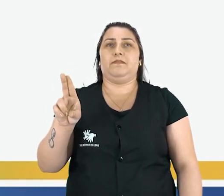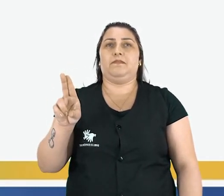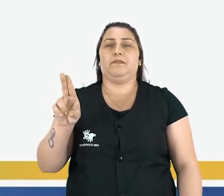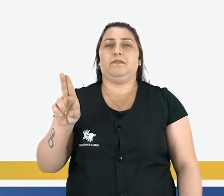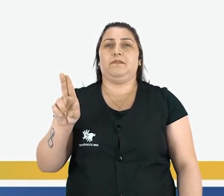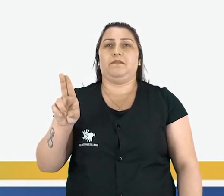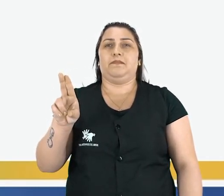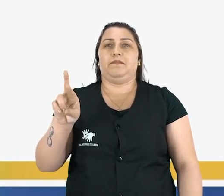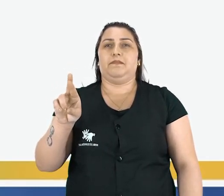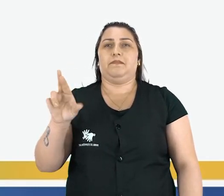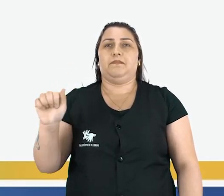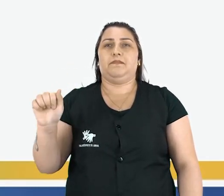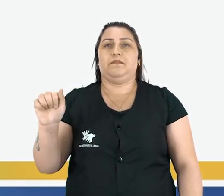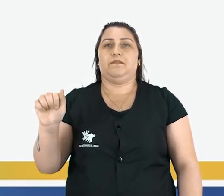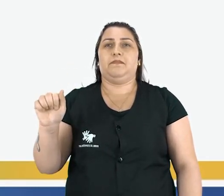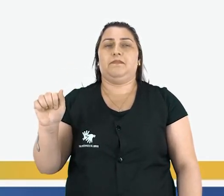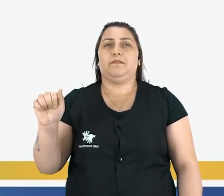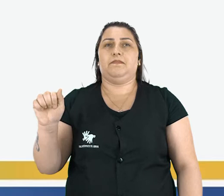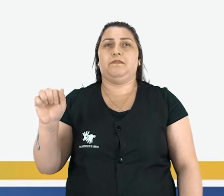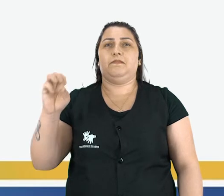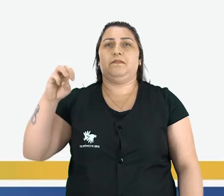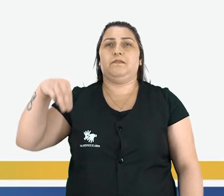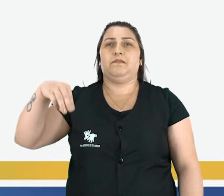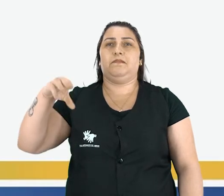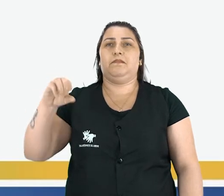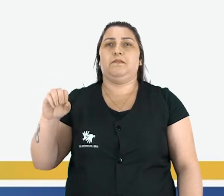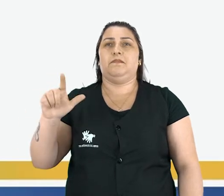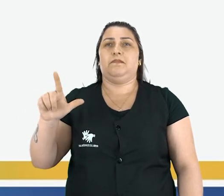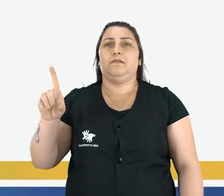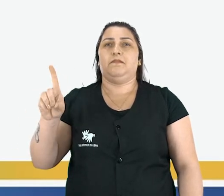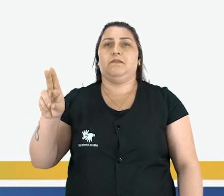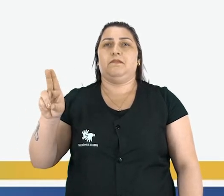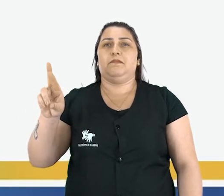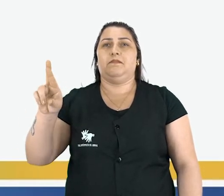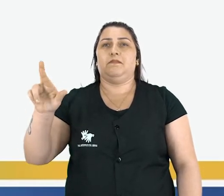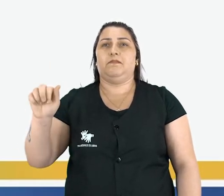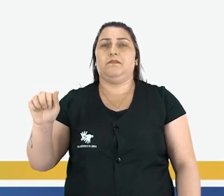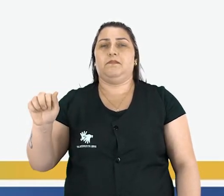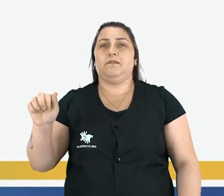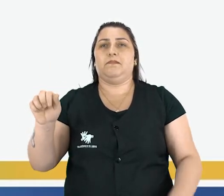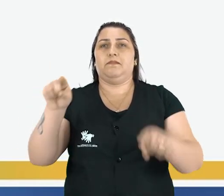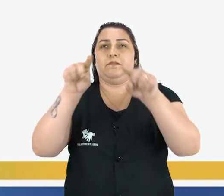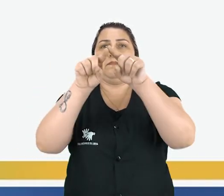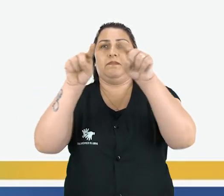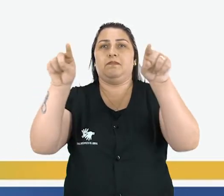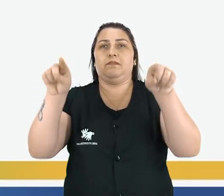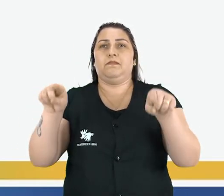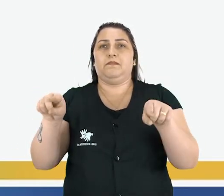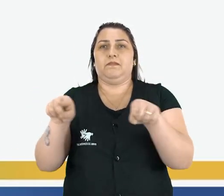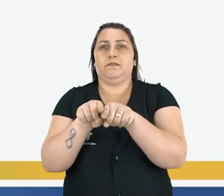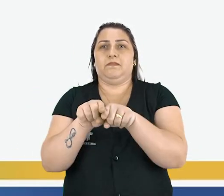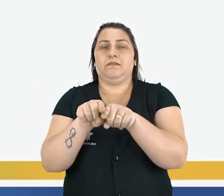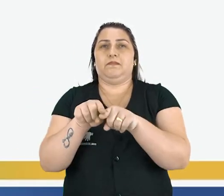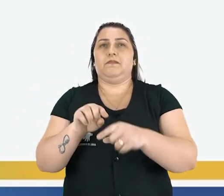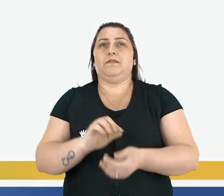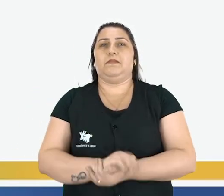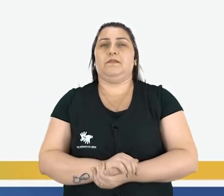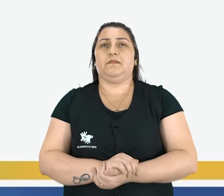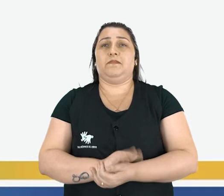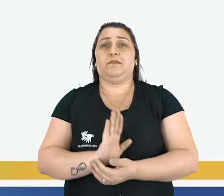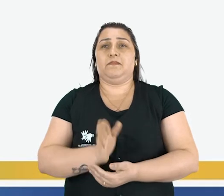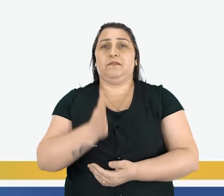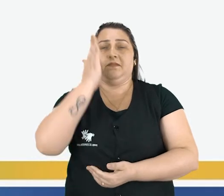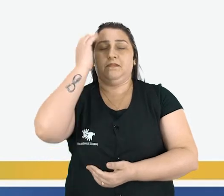outro som do Wii U R o ar a Então temos aí a palavra moldura muito bem